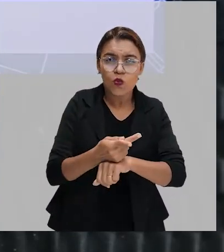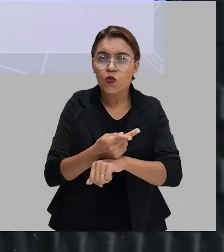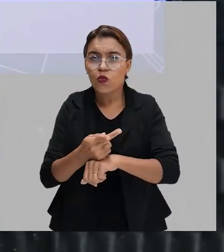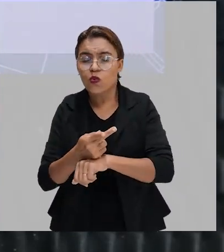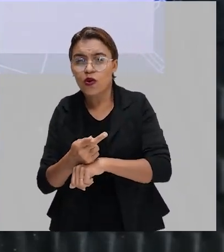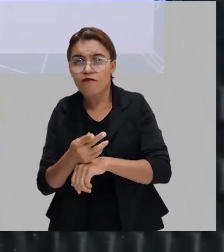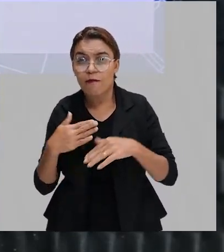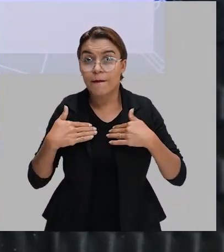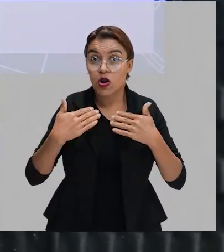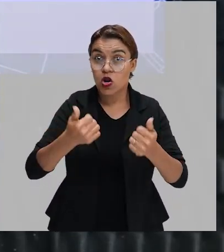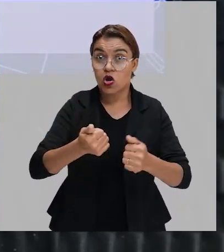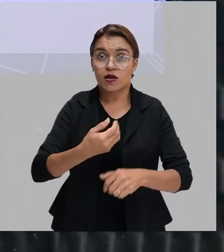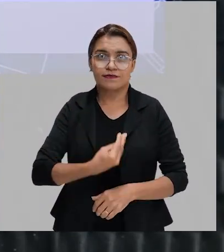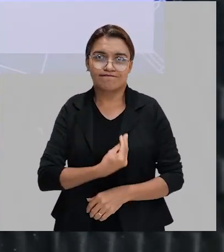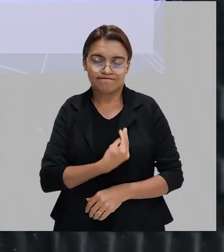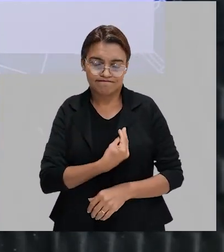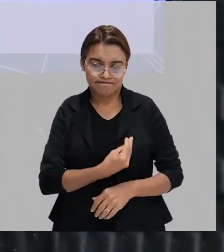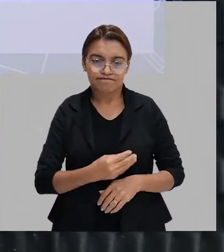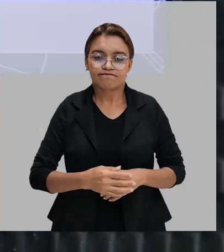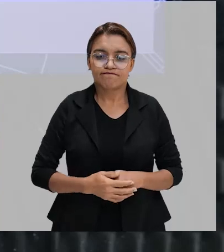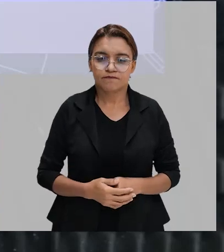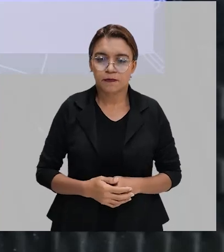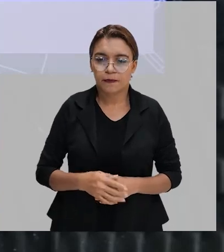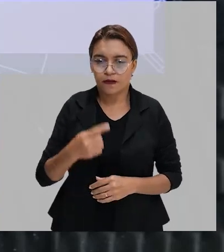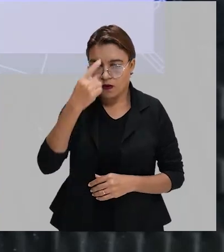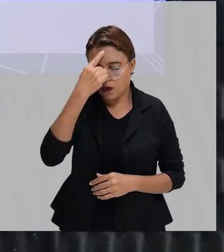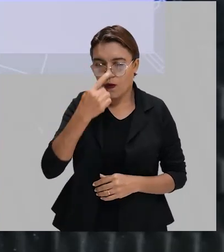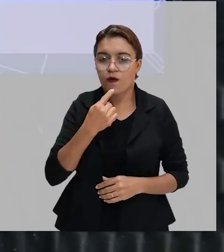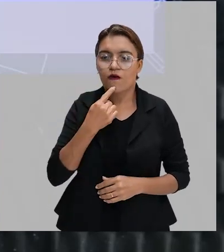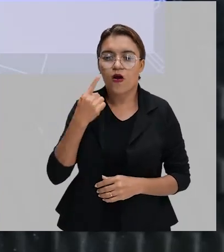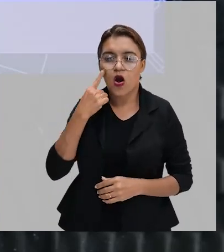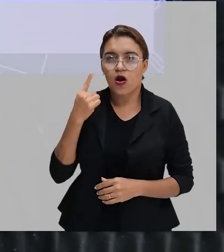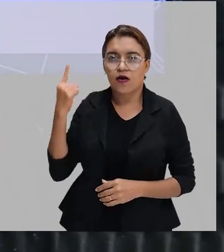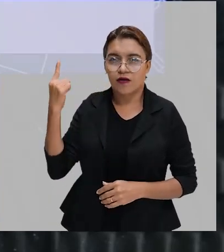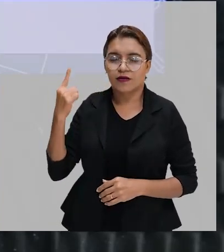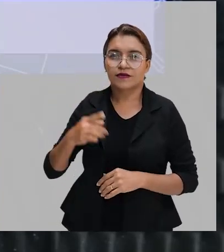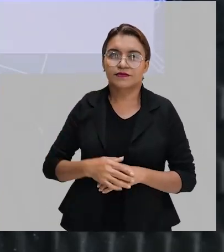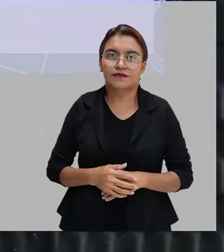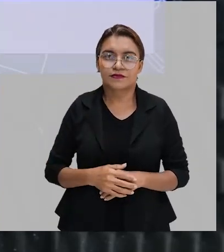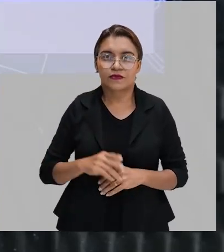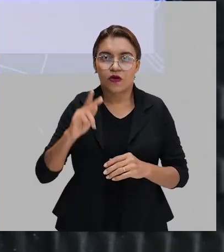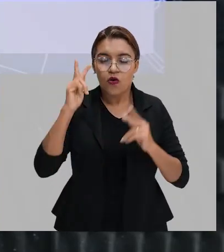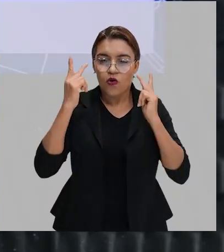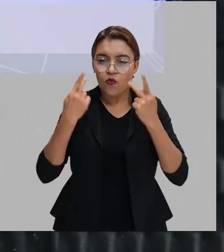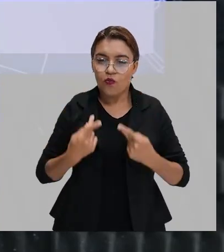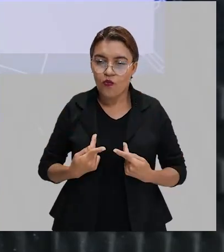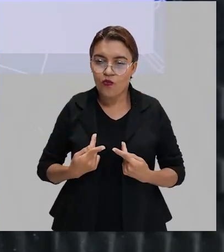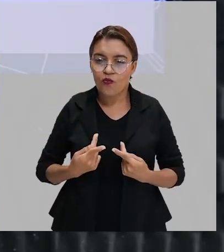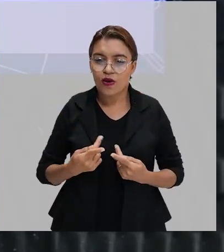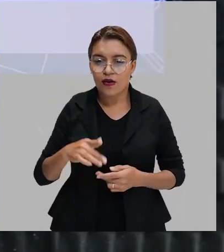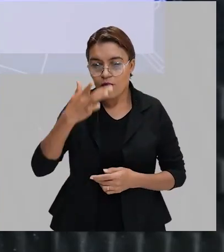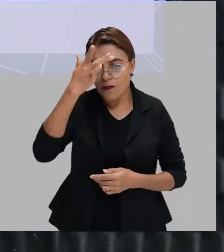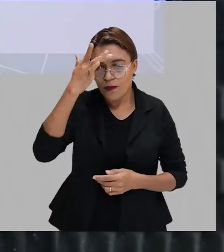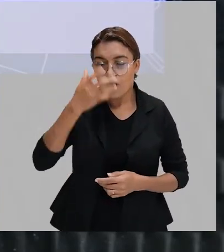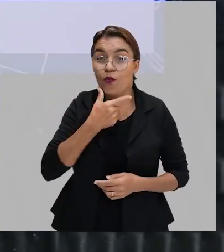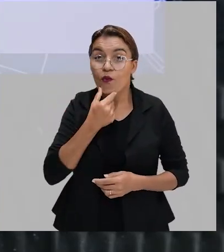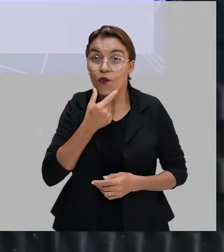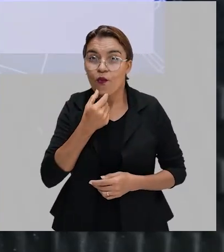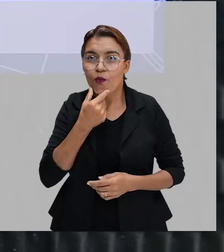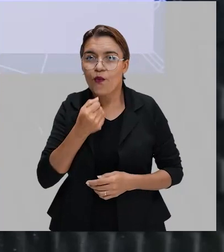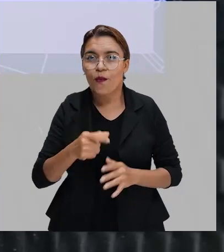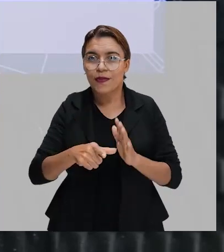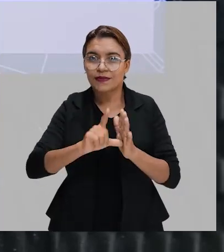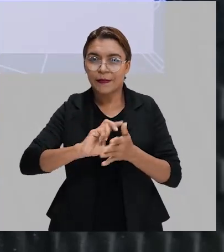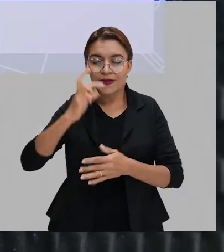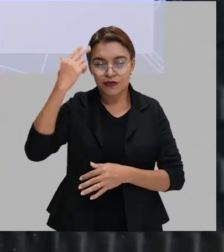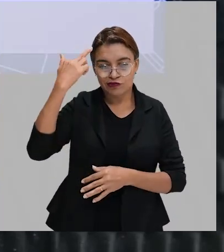sobrevivência. Na imagem aí, ó, tá o homem da pré-história com uma lança e um mamute. Nós já